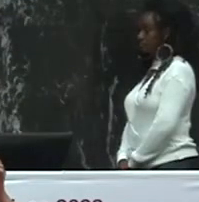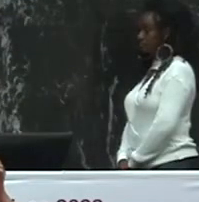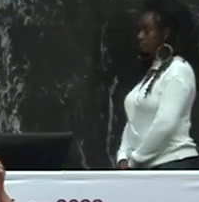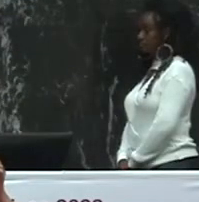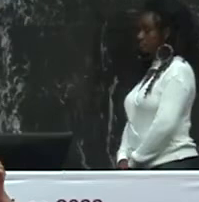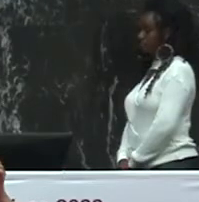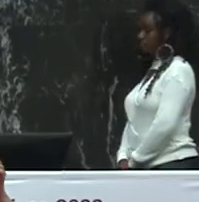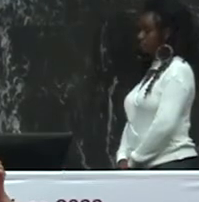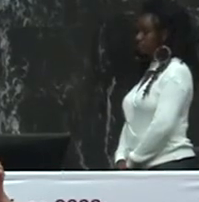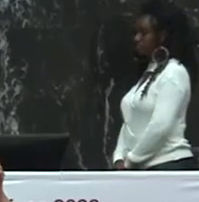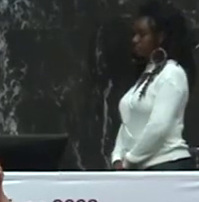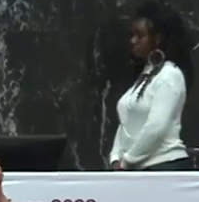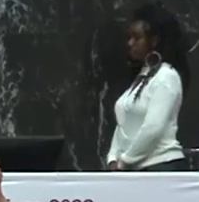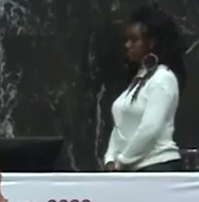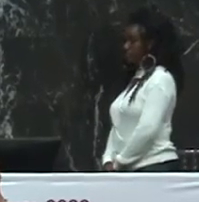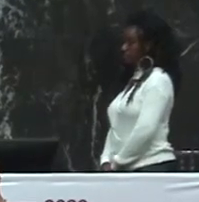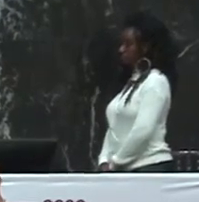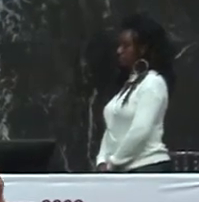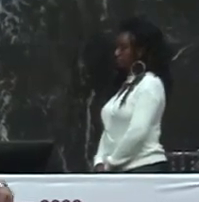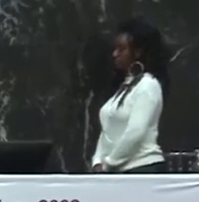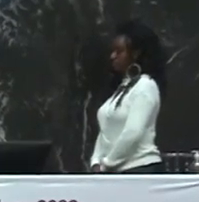E aí